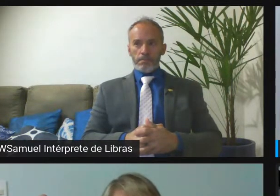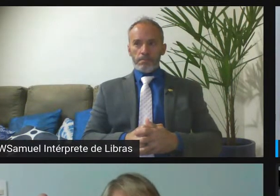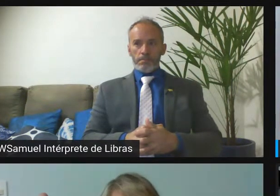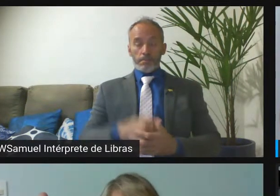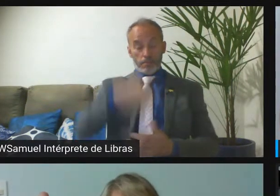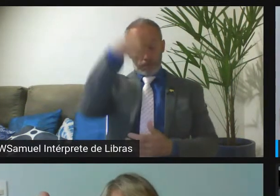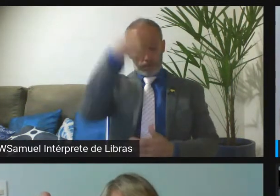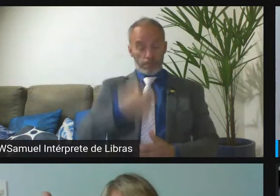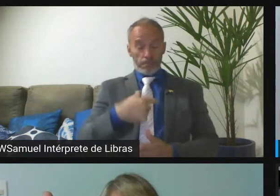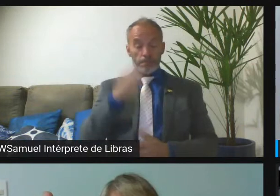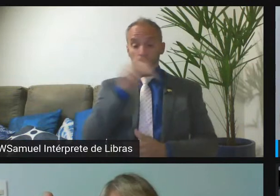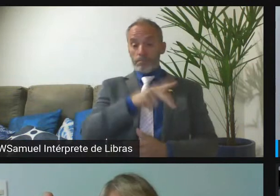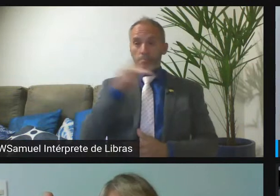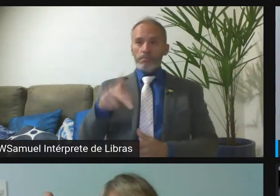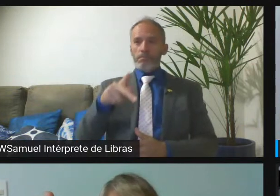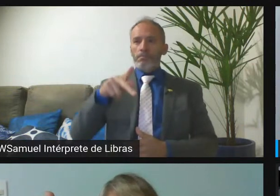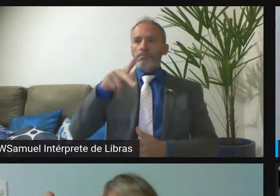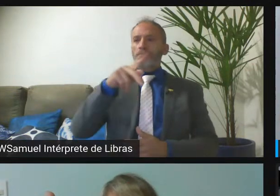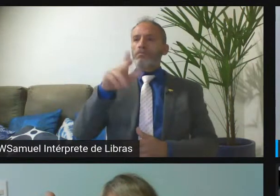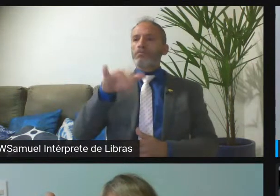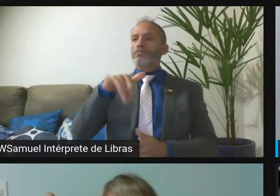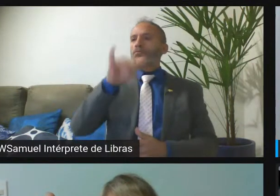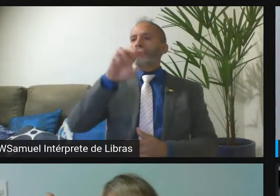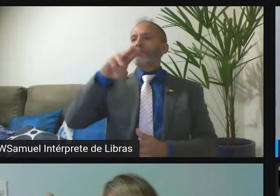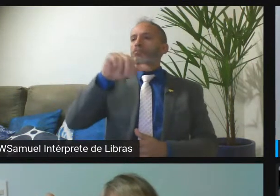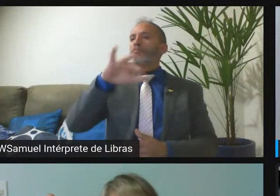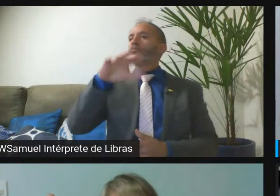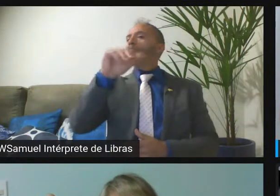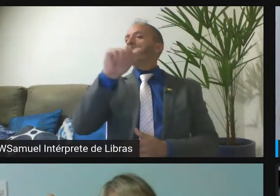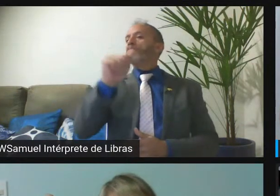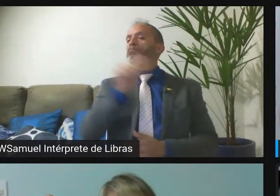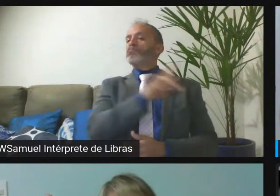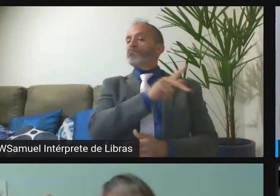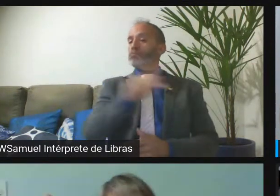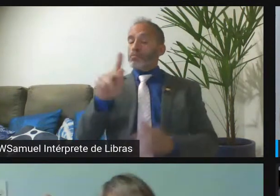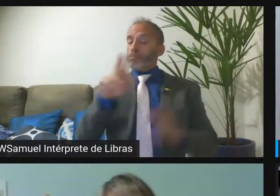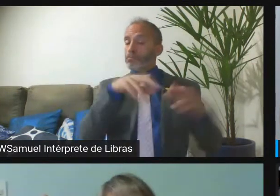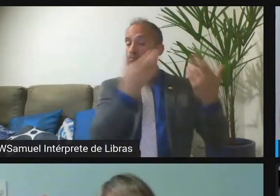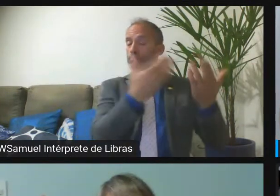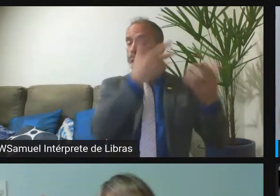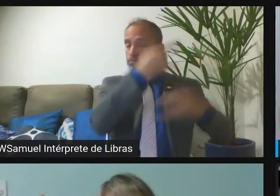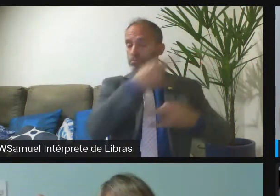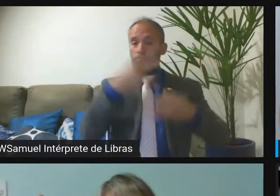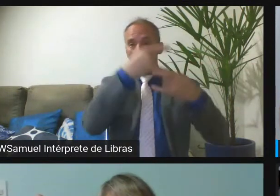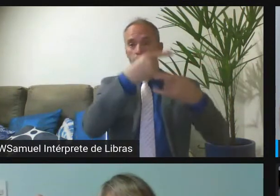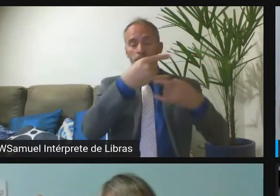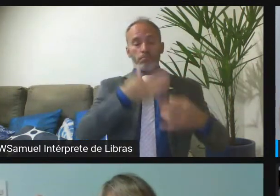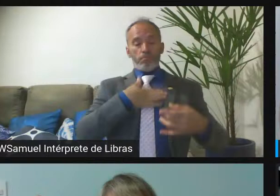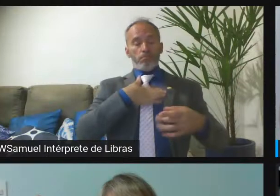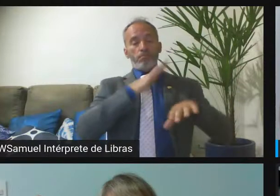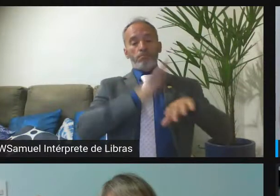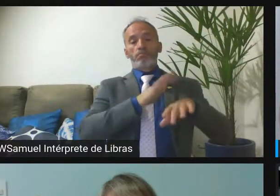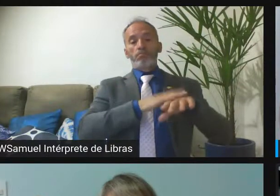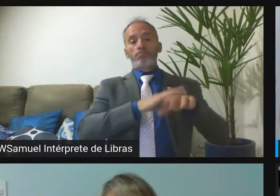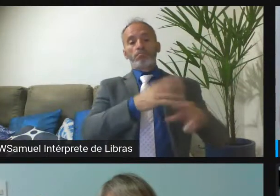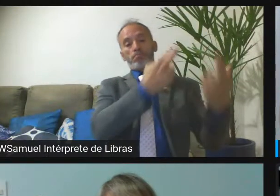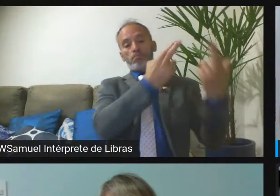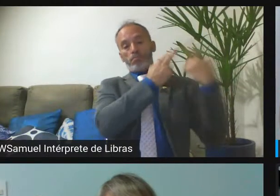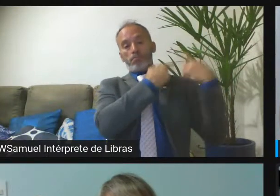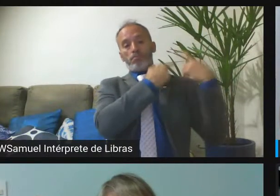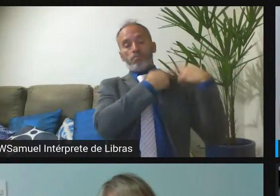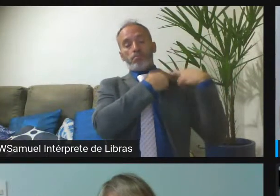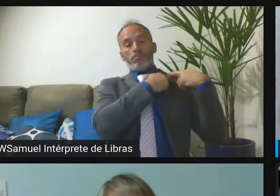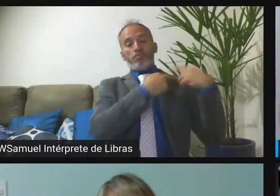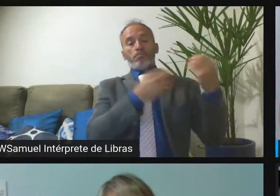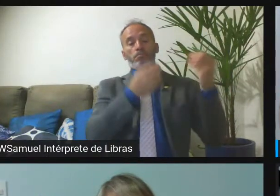E eu, professora Zuí Maria Magriotes, presidente dessa sessão solene, usando das atribuições que me outorga